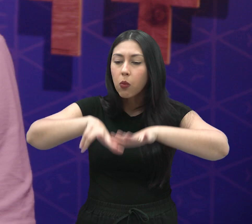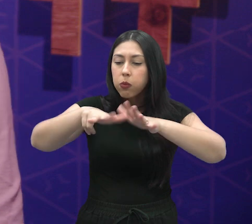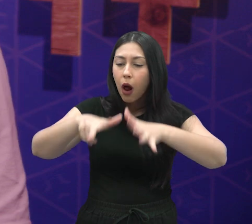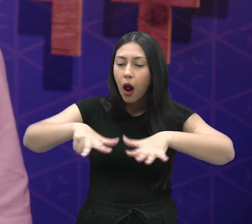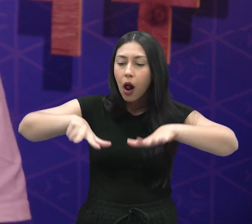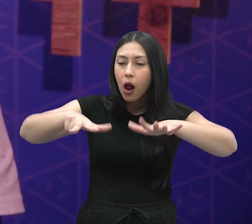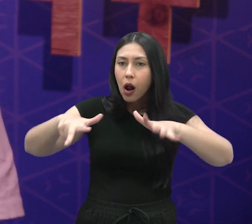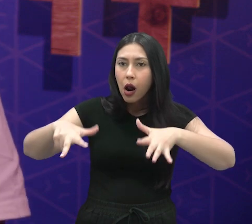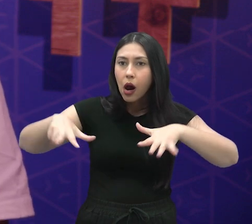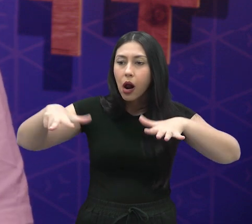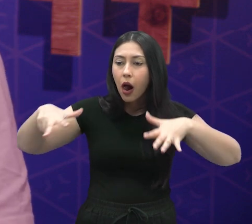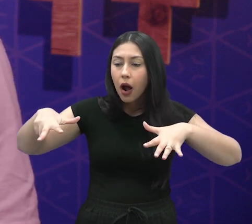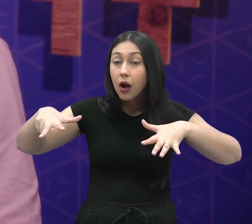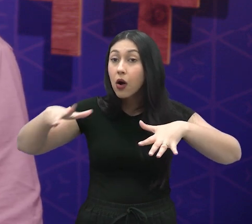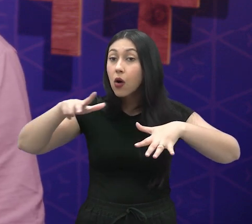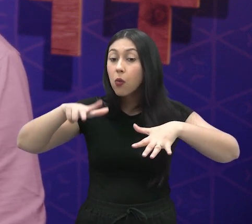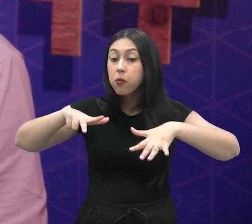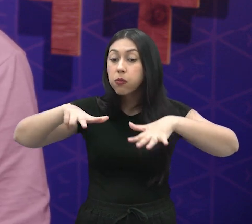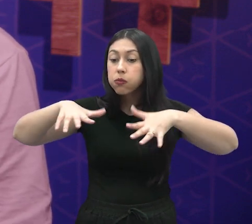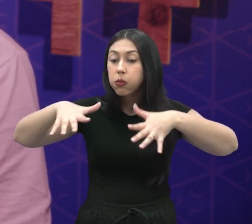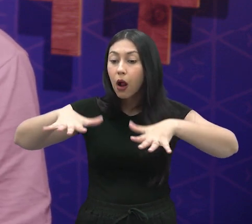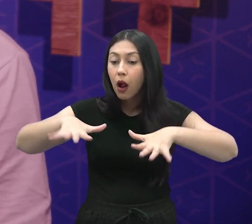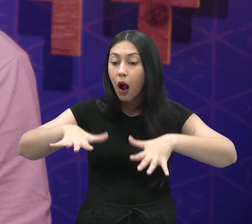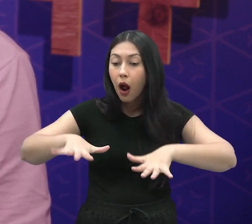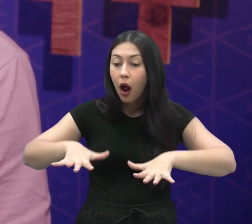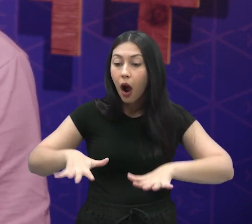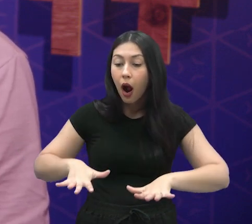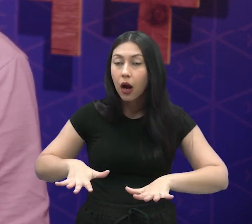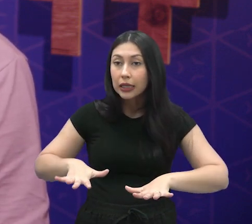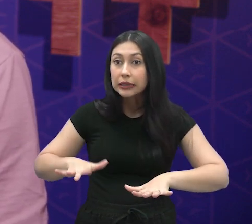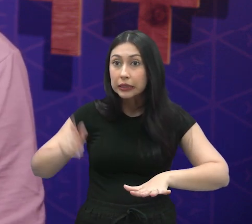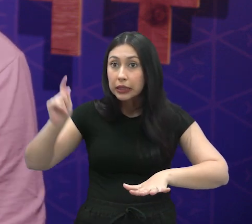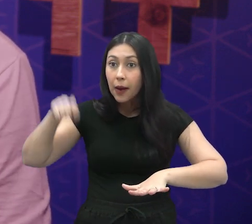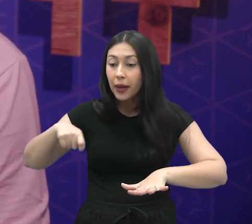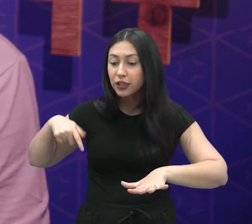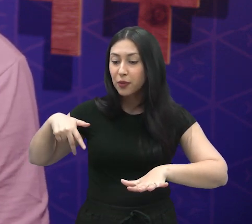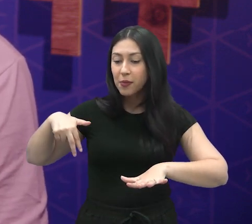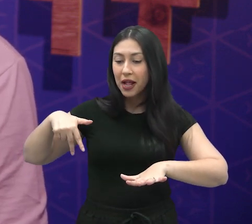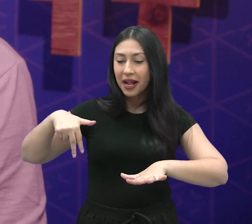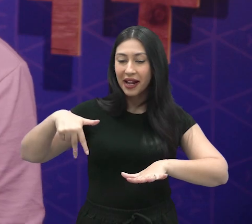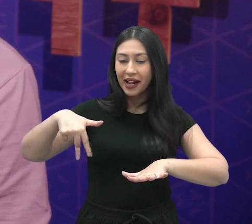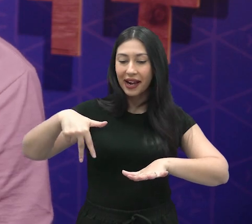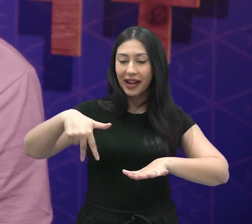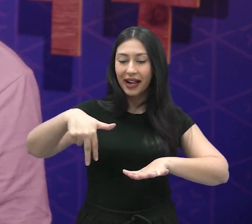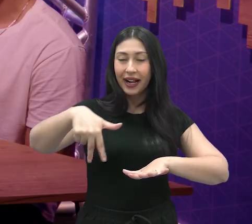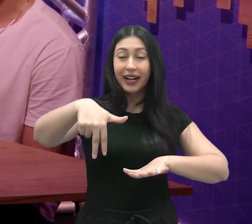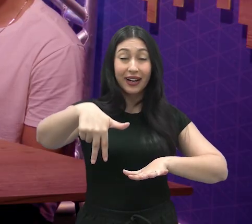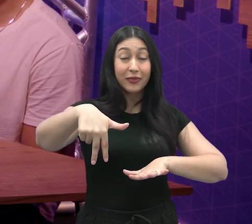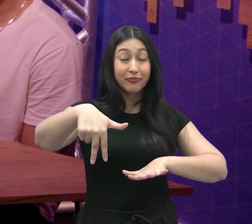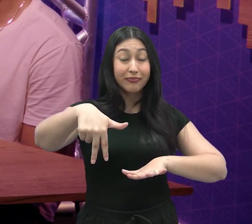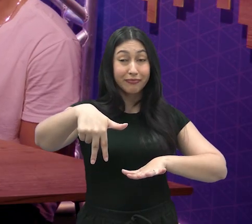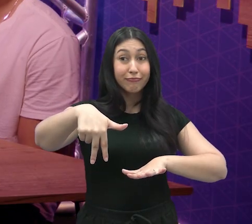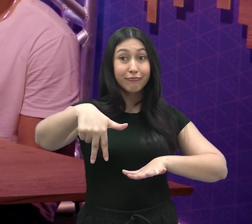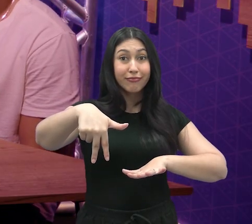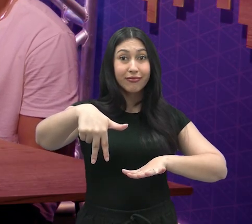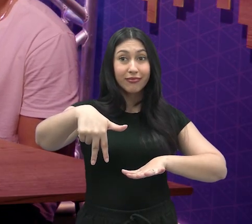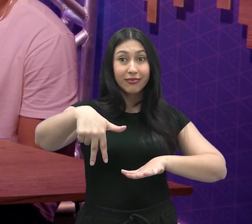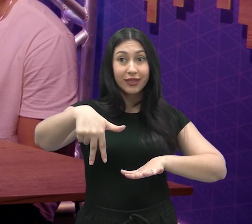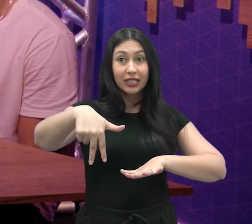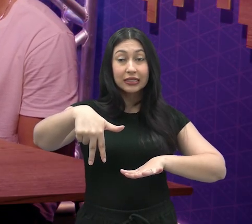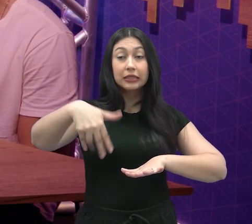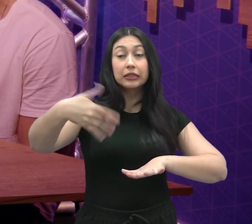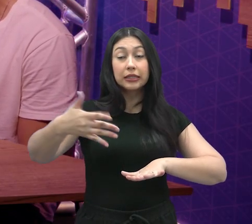Arábica, ali o Mar Morto, eu não lembro exatamente a região, mas foi possível chegar até uma ilha a pé. E aí a gente,